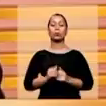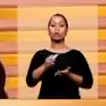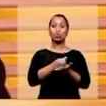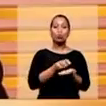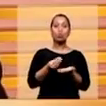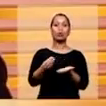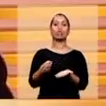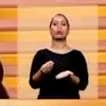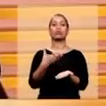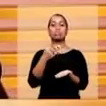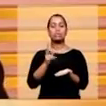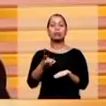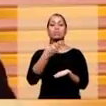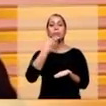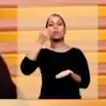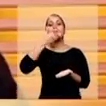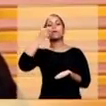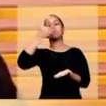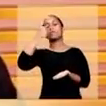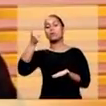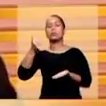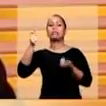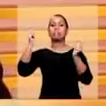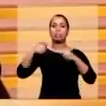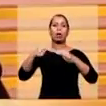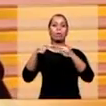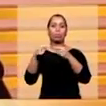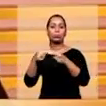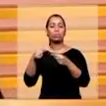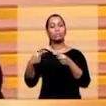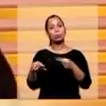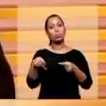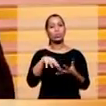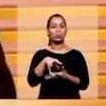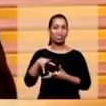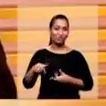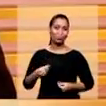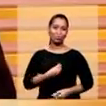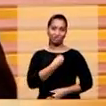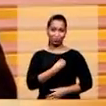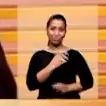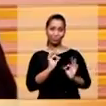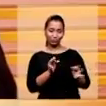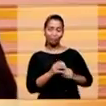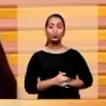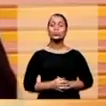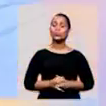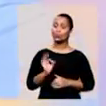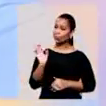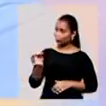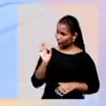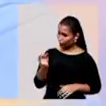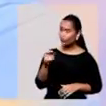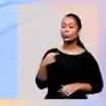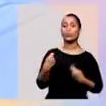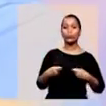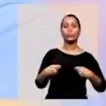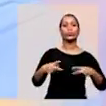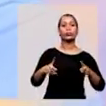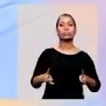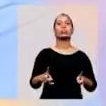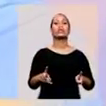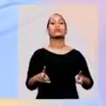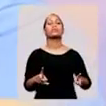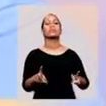teu currículo cada vez mais atualizado né? E mais condizente com esse mundo contemporâneo que a gente está vivendo. É isso, né? Sim, exatamente. Eu preciso